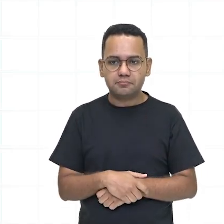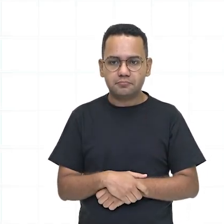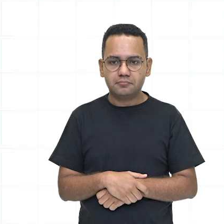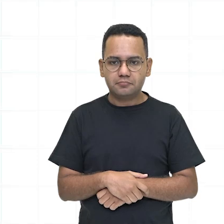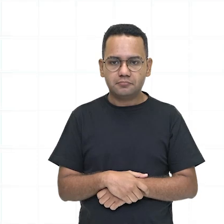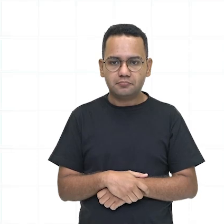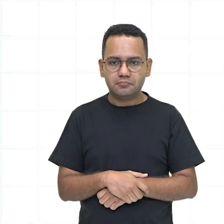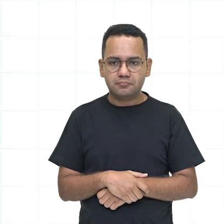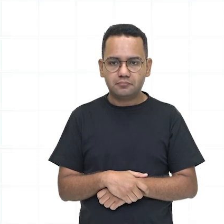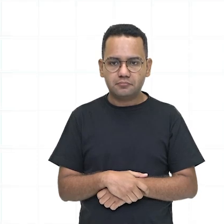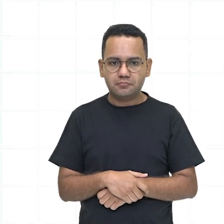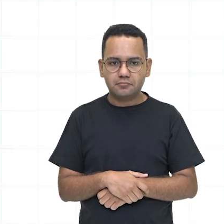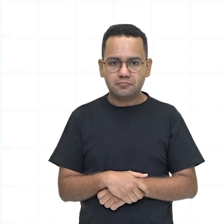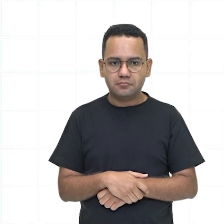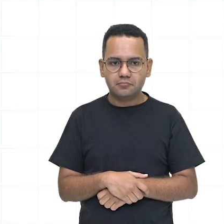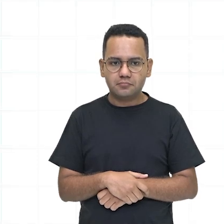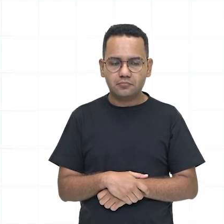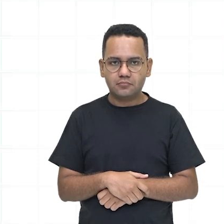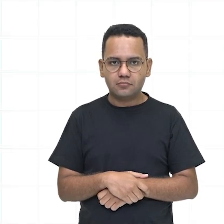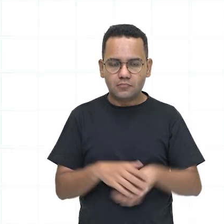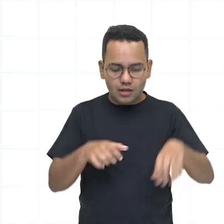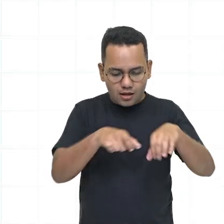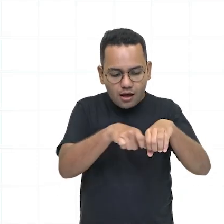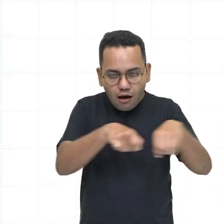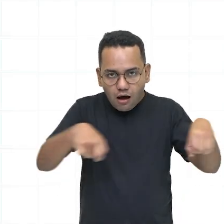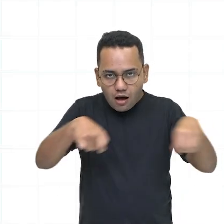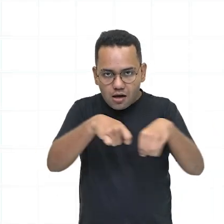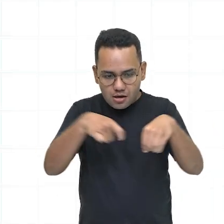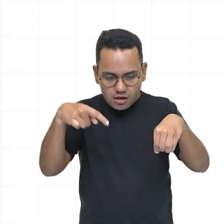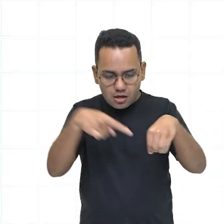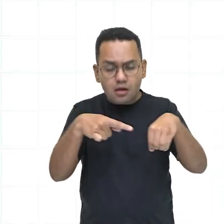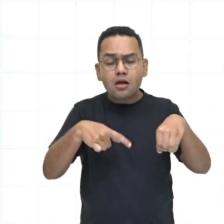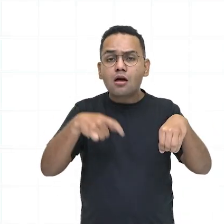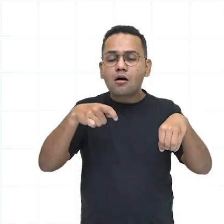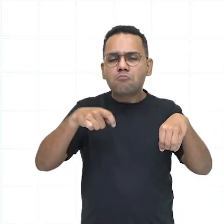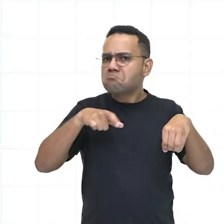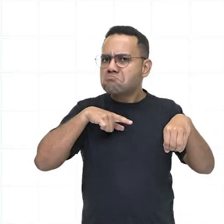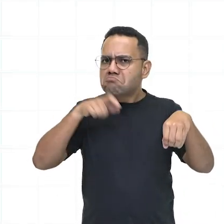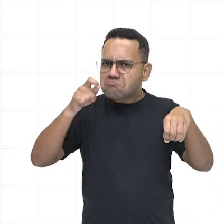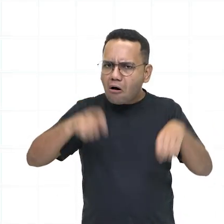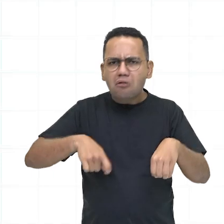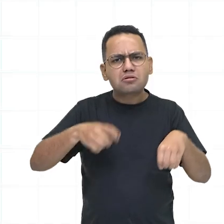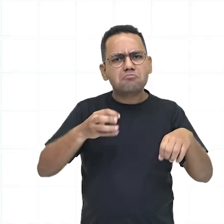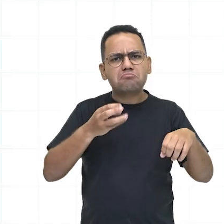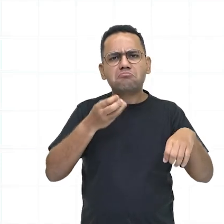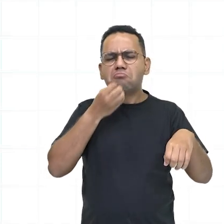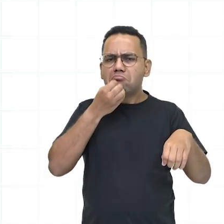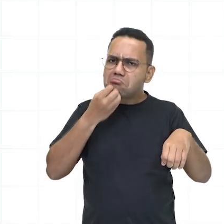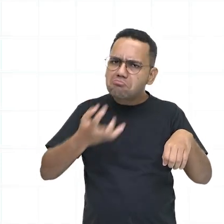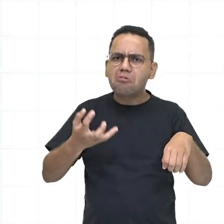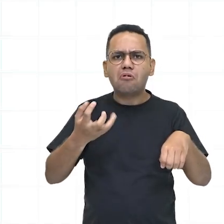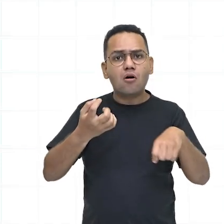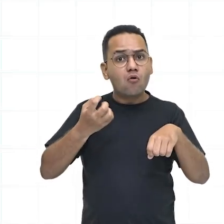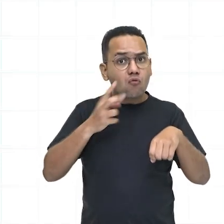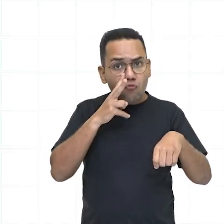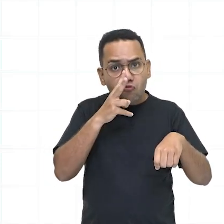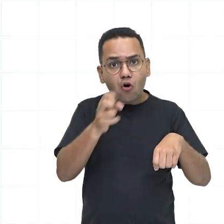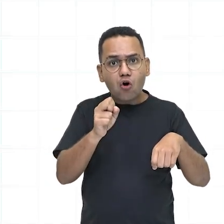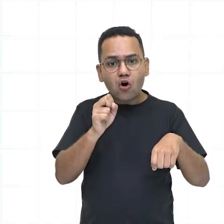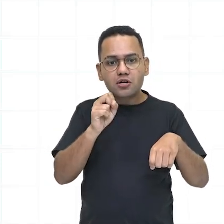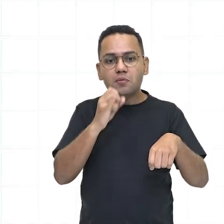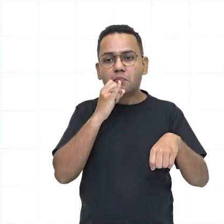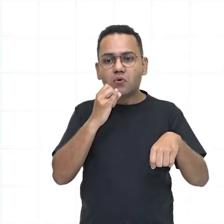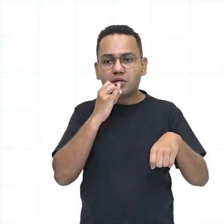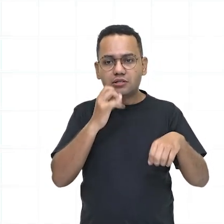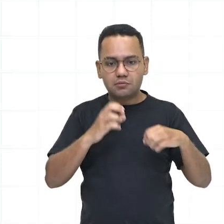aquela injeção de sangue que o coração bombeia, bombeia com bastante força, né? E aí toda vez que ele se contrai, sai